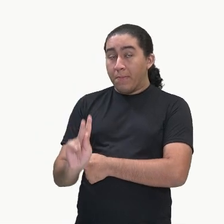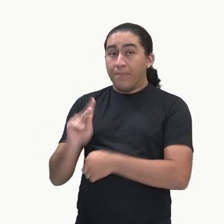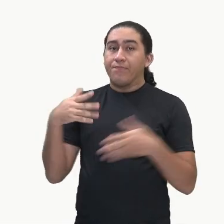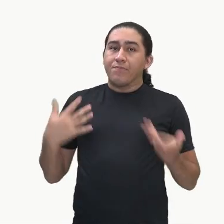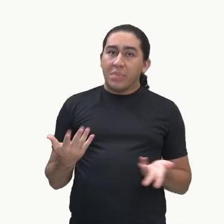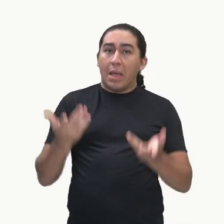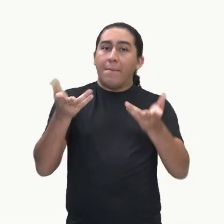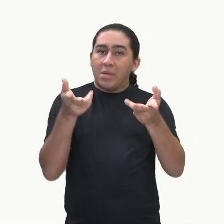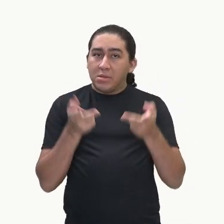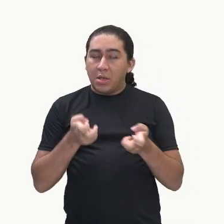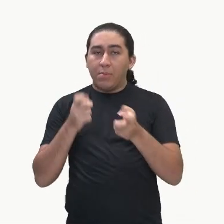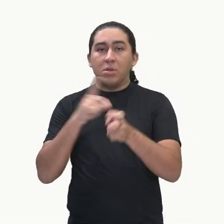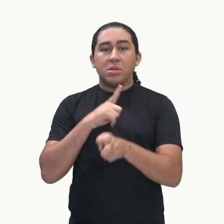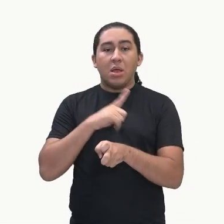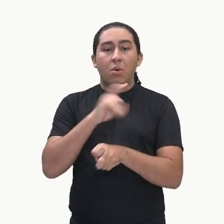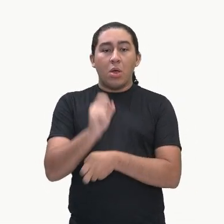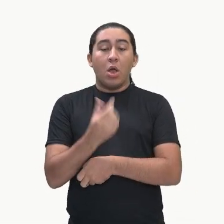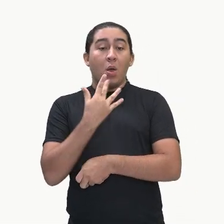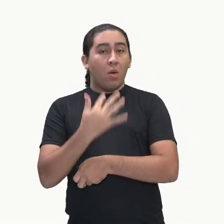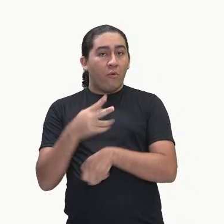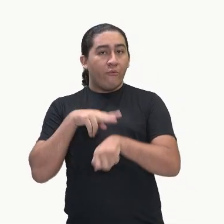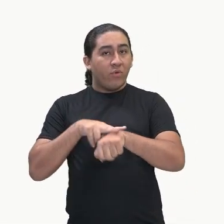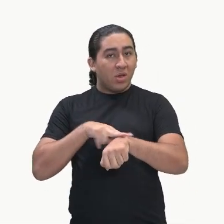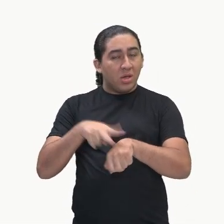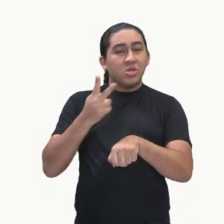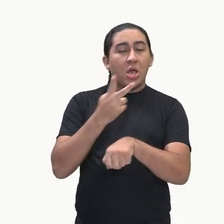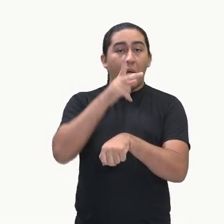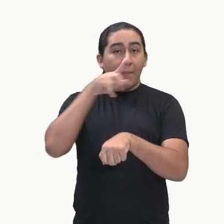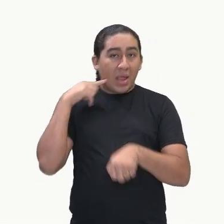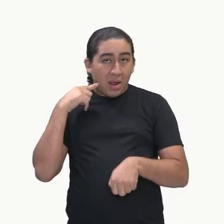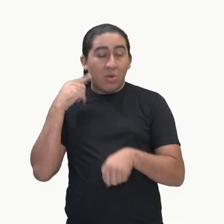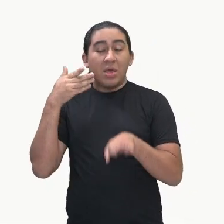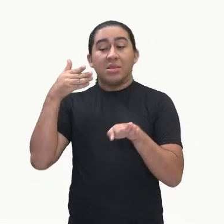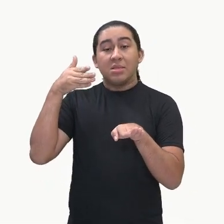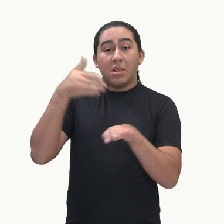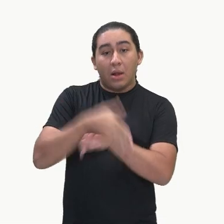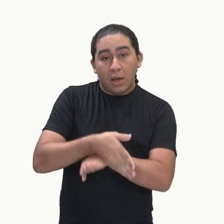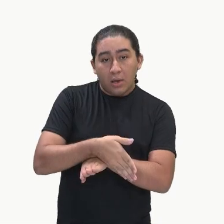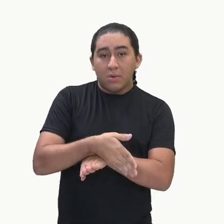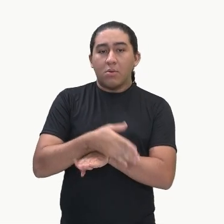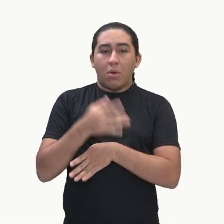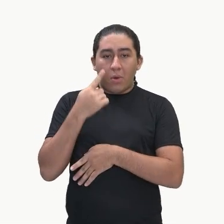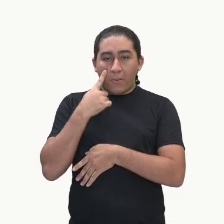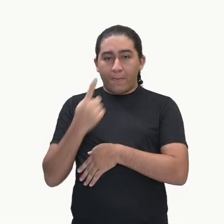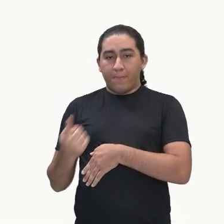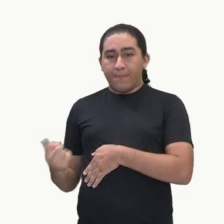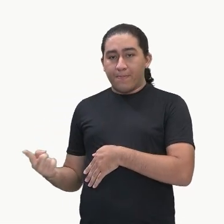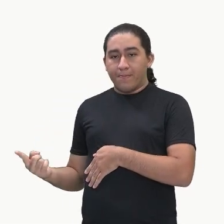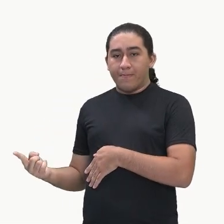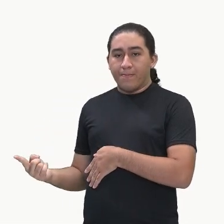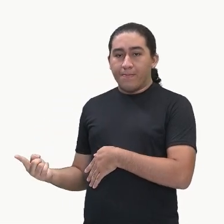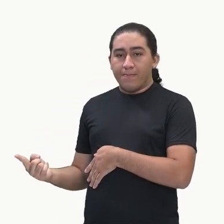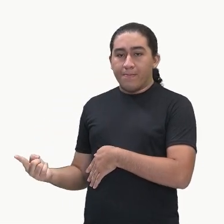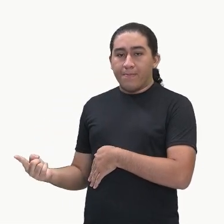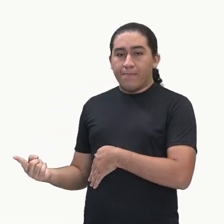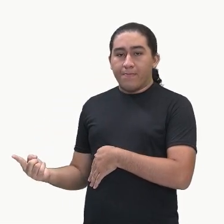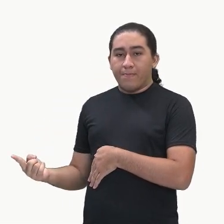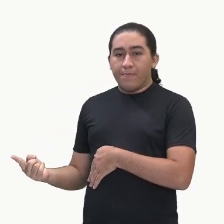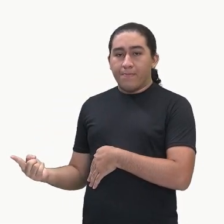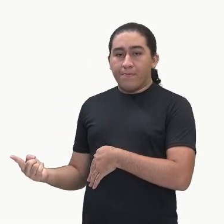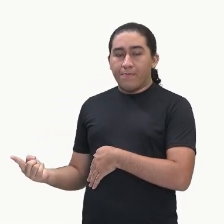o verde e o amarelo entraram. Veja que o